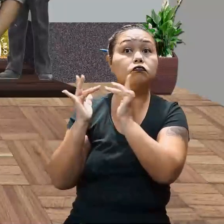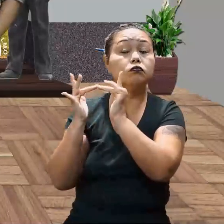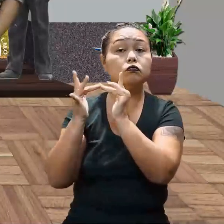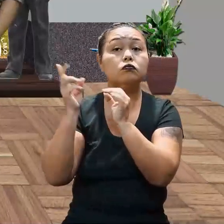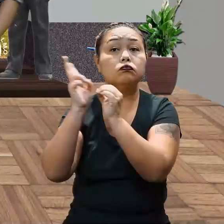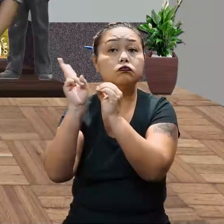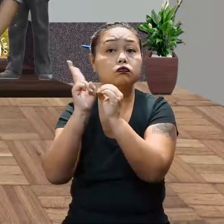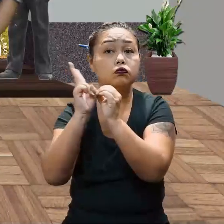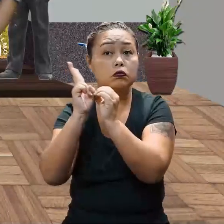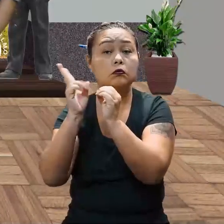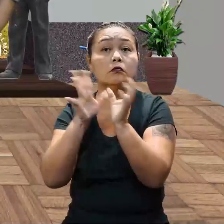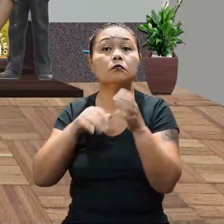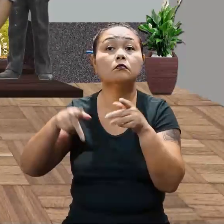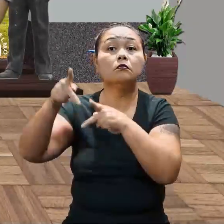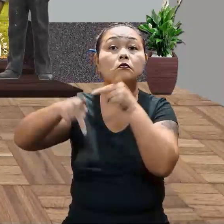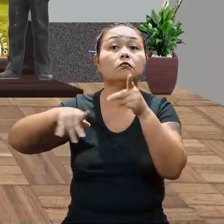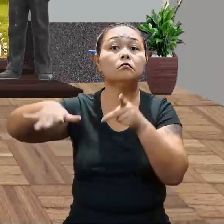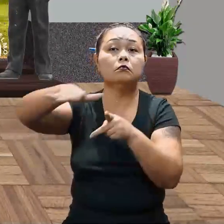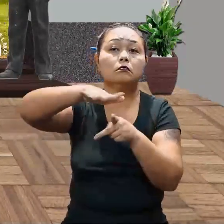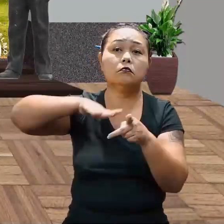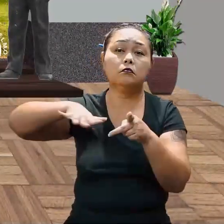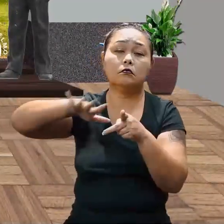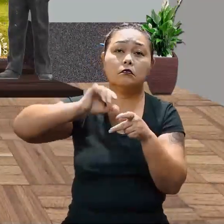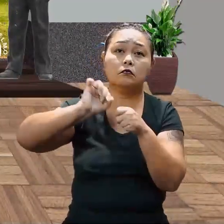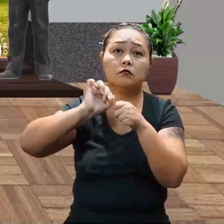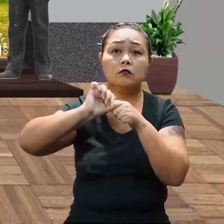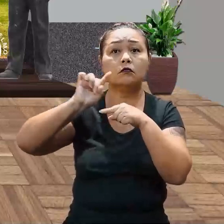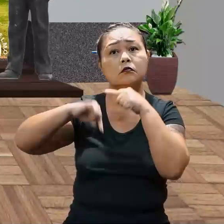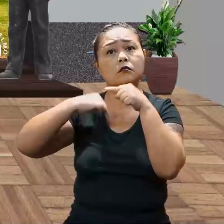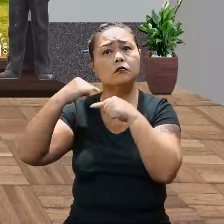esses povos. Porque vão ser